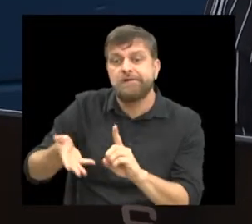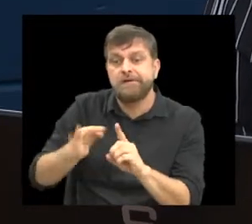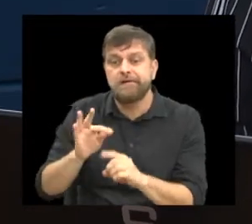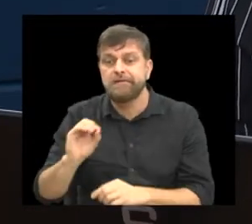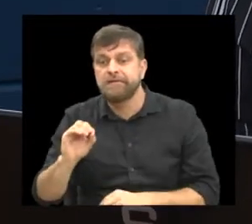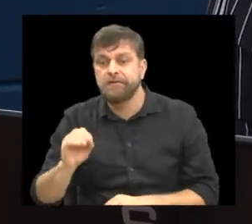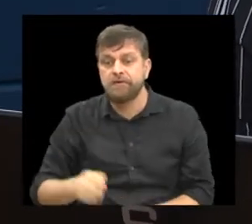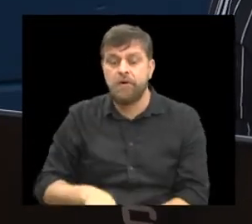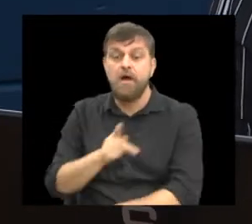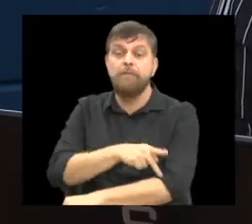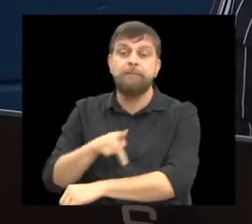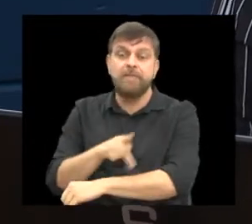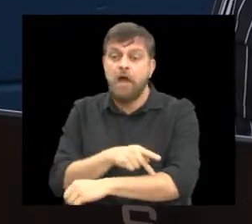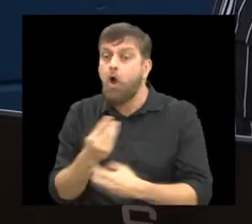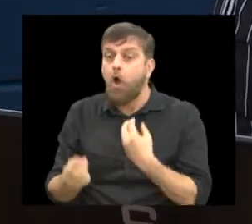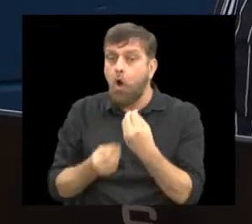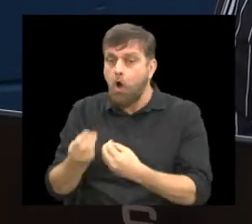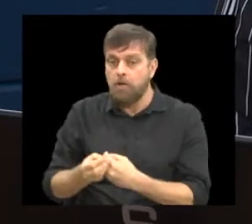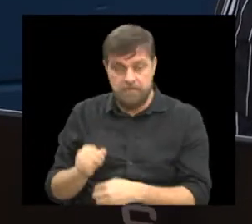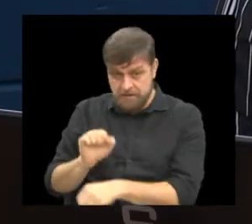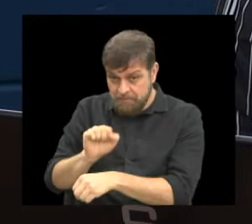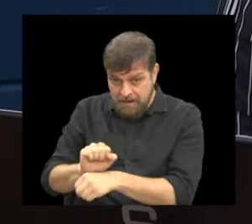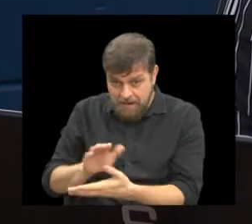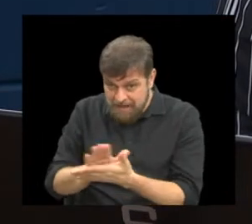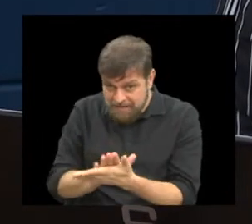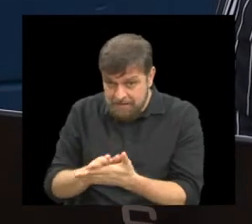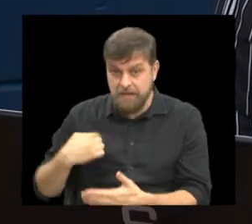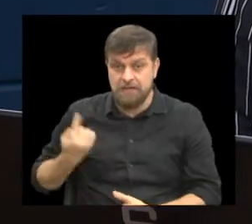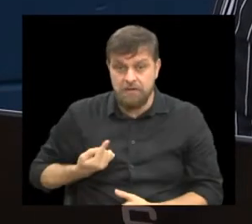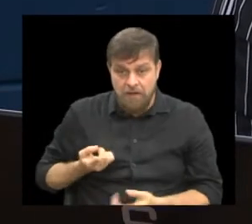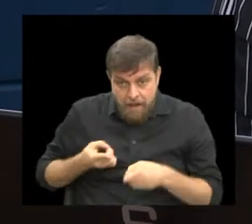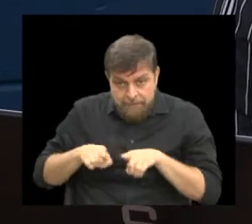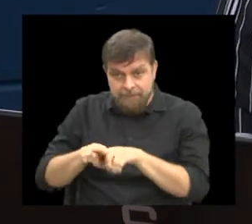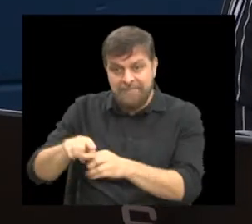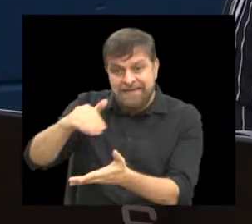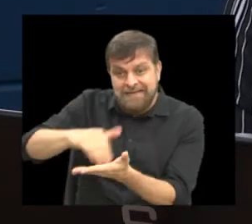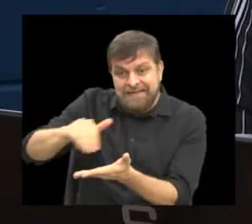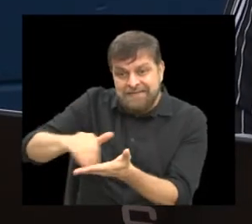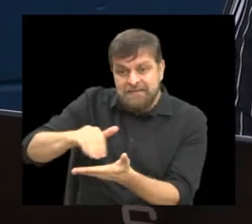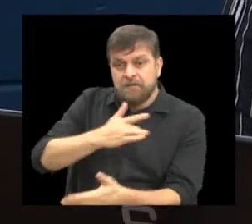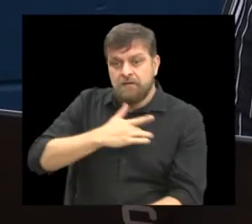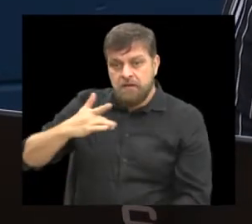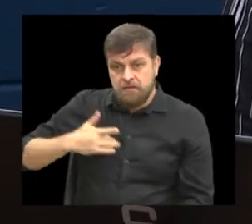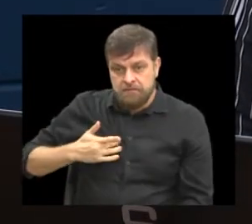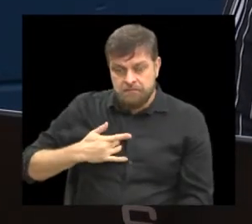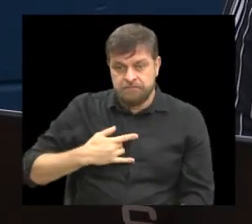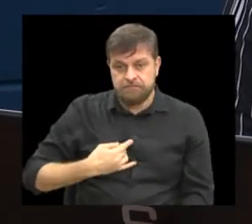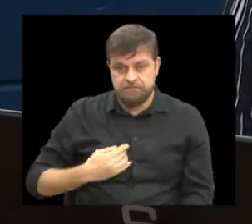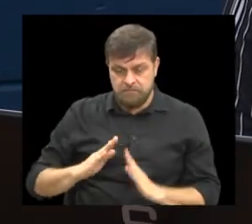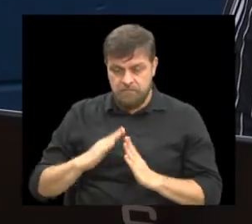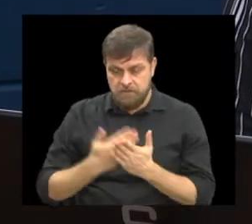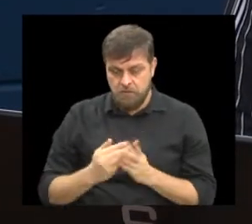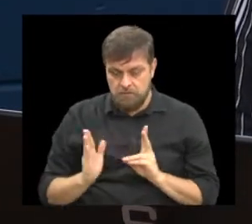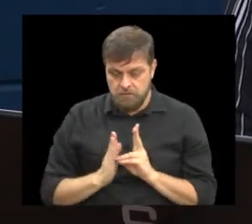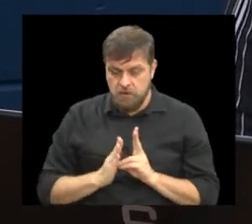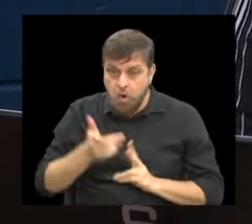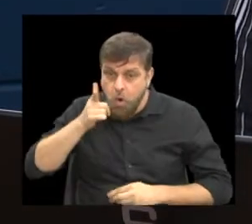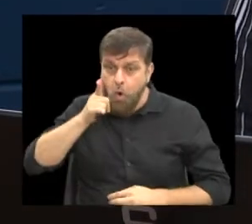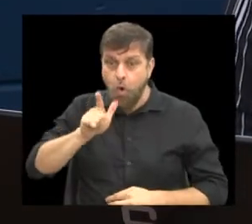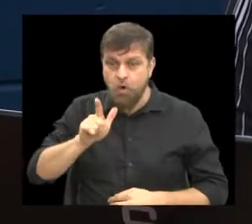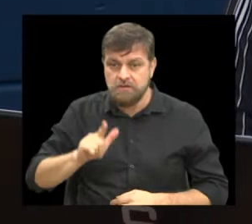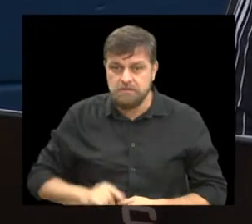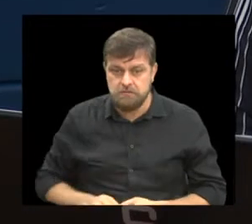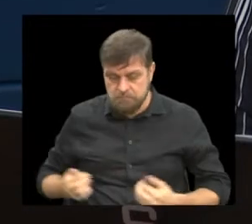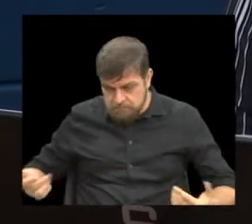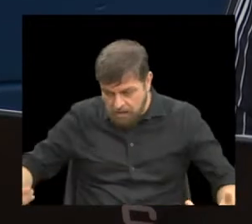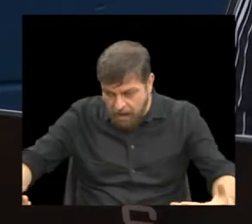pedagoga? Então, a Tiquira conseguiu uma parceria também com a Secretaria de Saúde do Estado de São Paulo para acolher